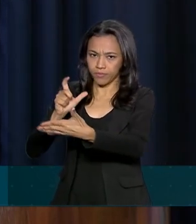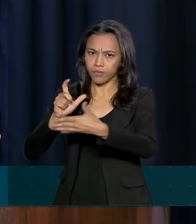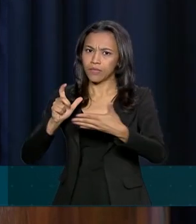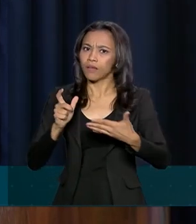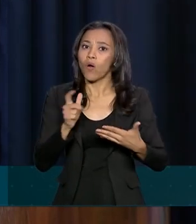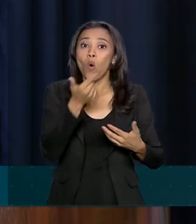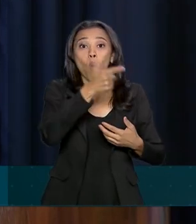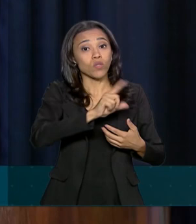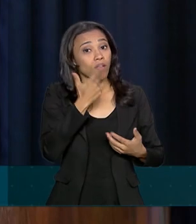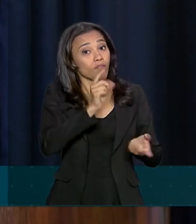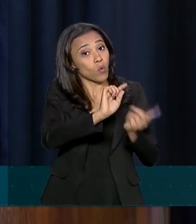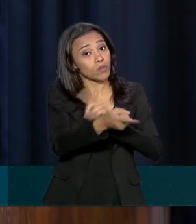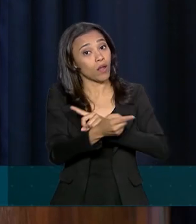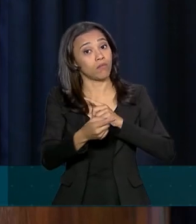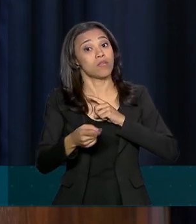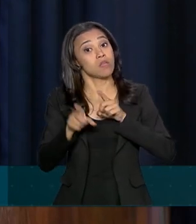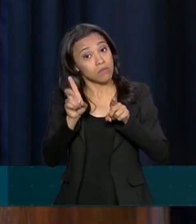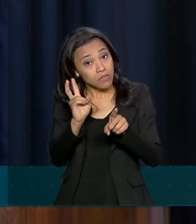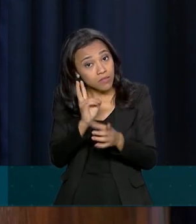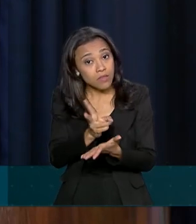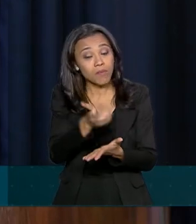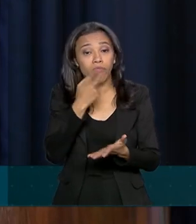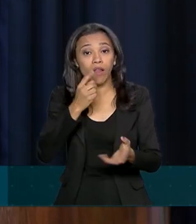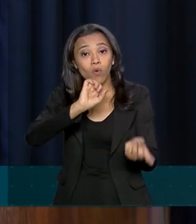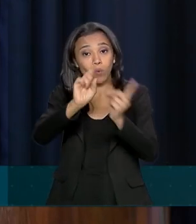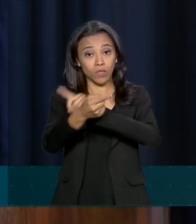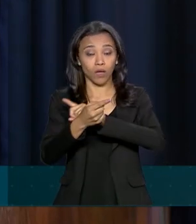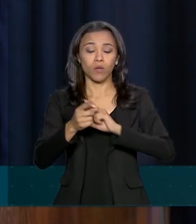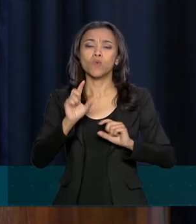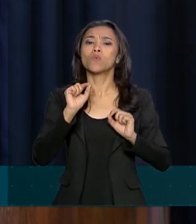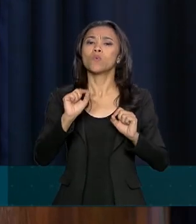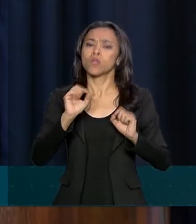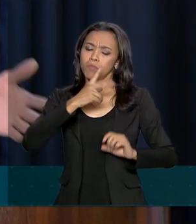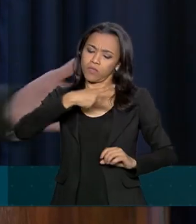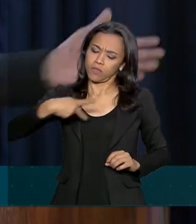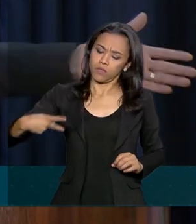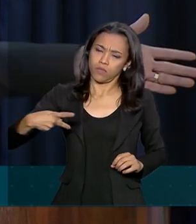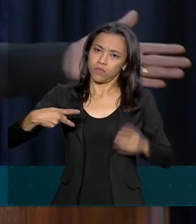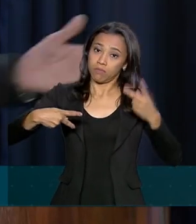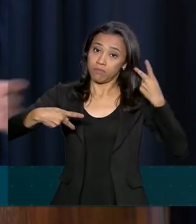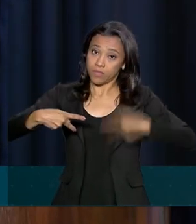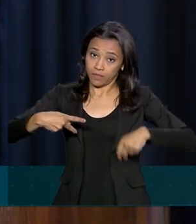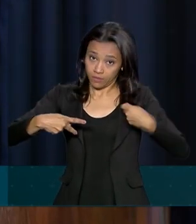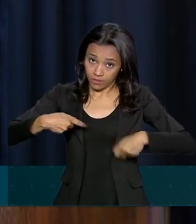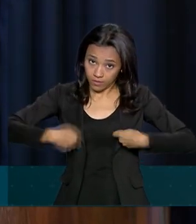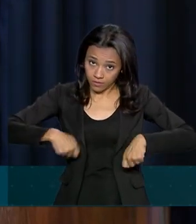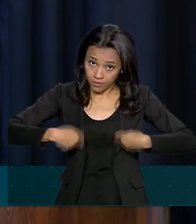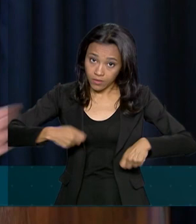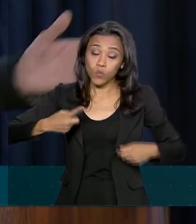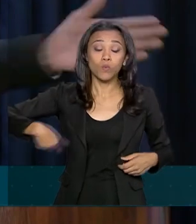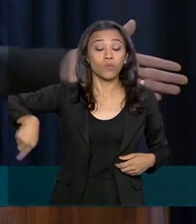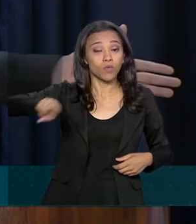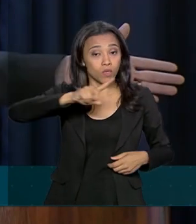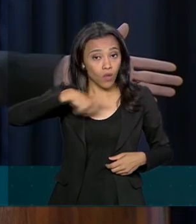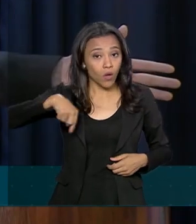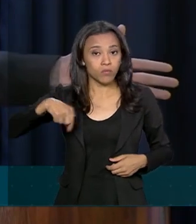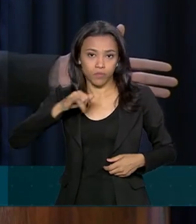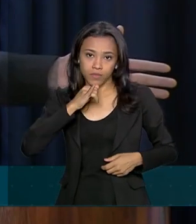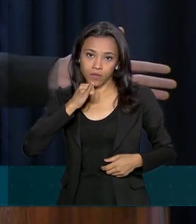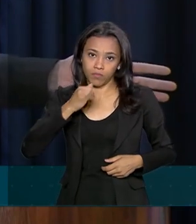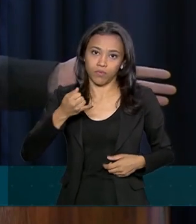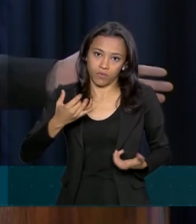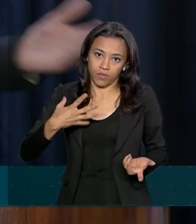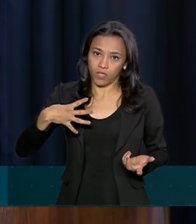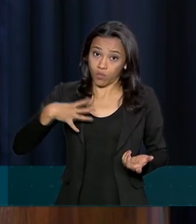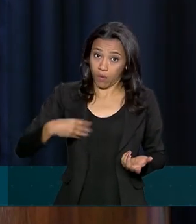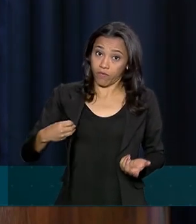Eu sempre fiz o contrário. O que um presidente precisa, o que nós, chefe de família, precisamos muitas vezes, você tem uma filha de 8 anos,